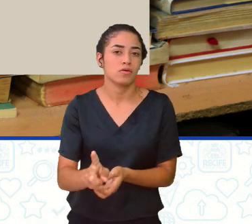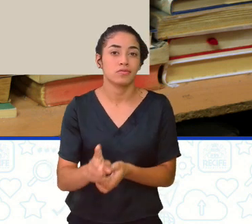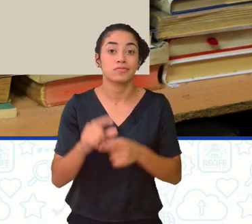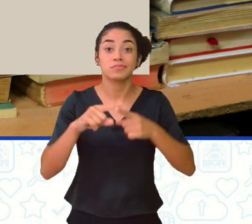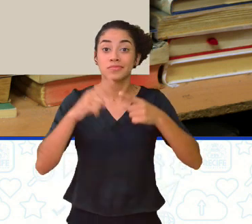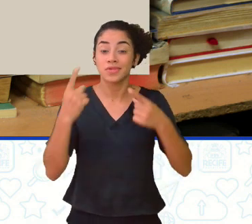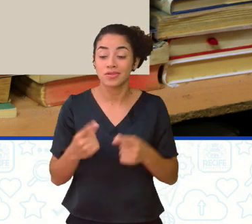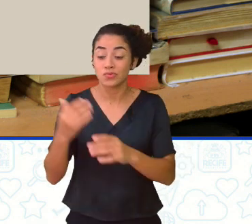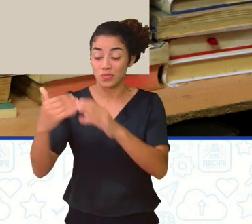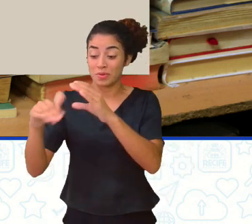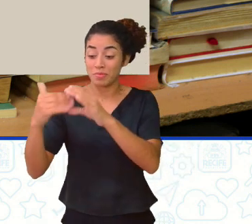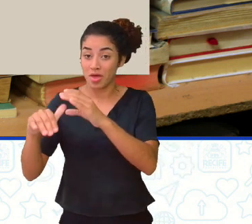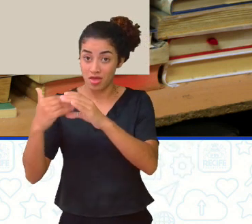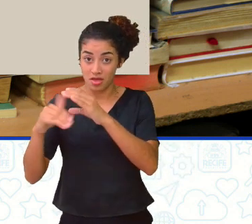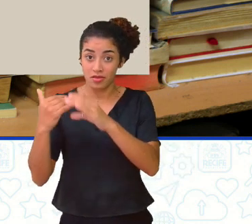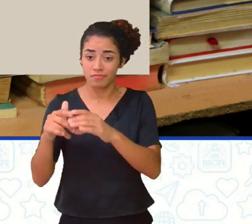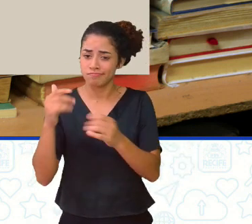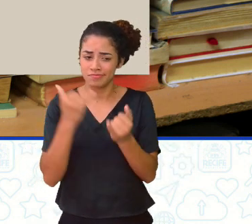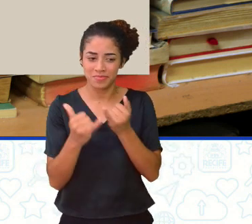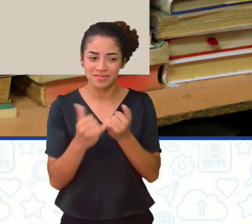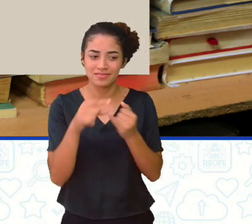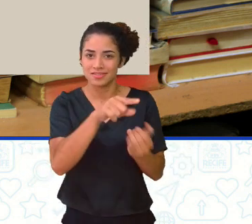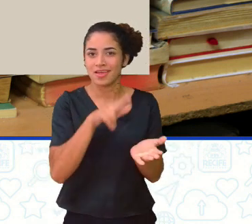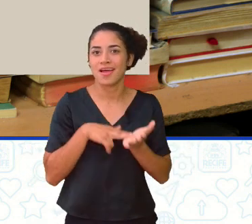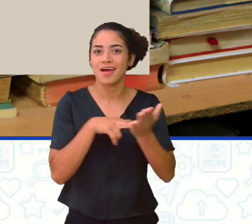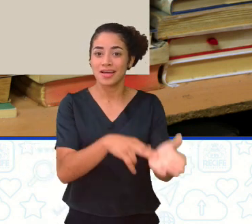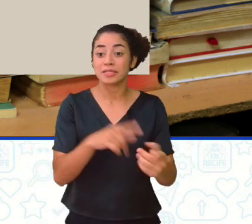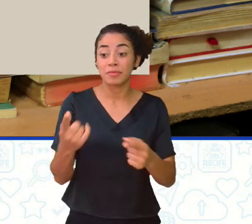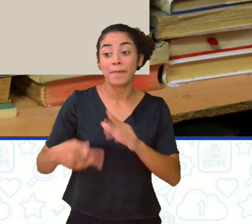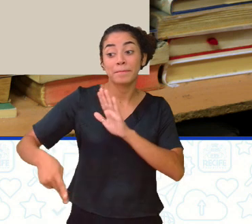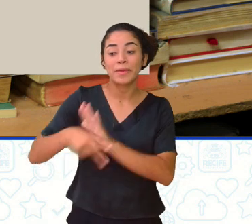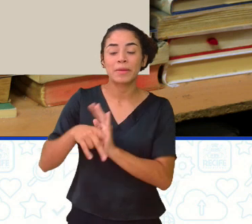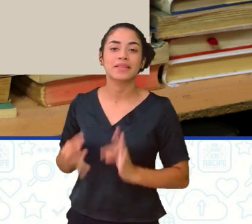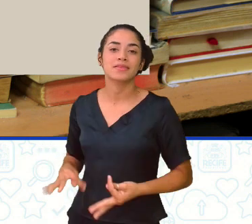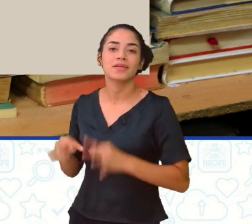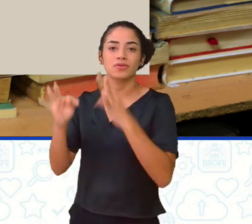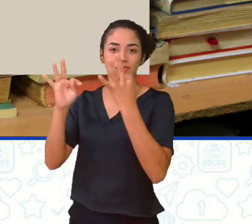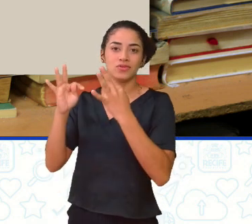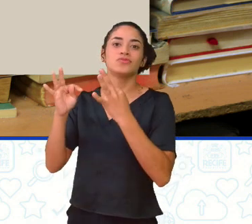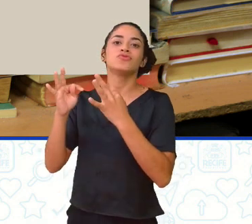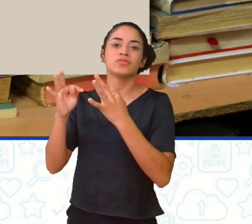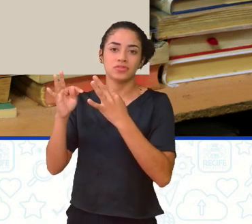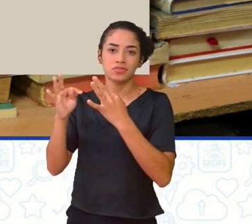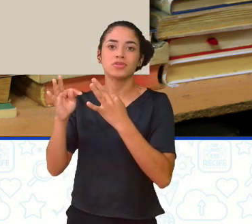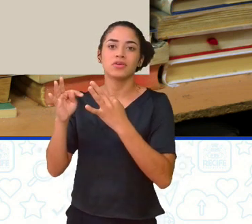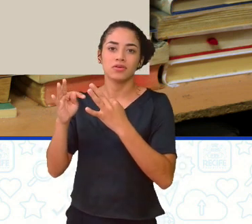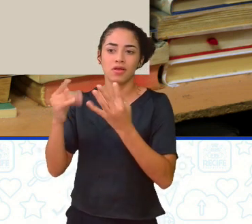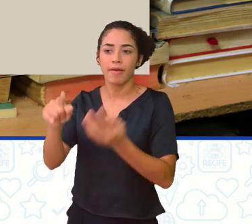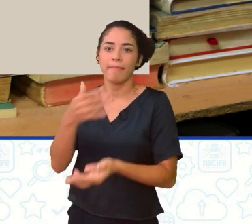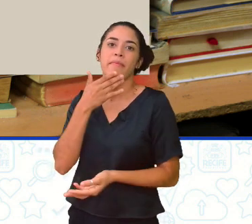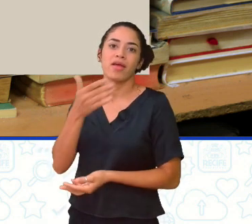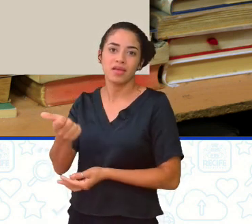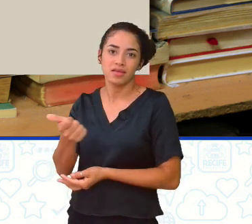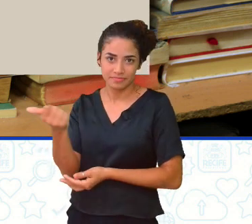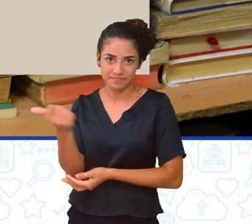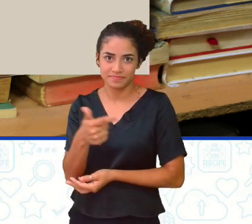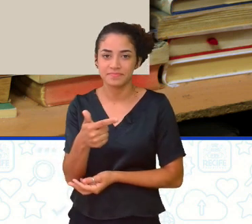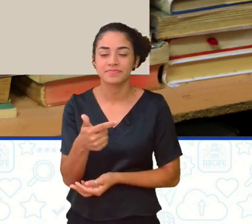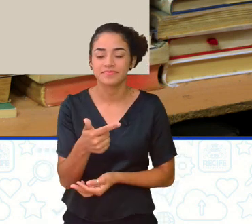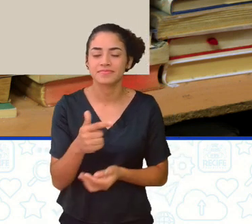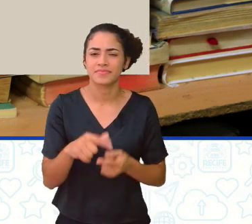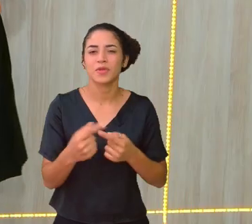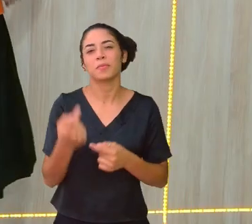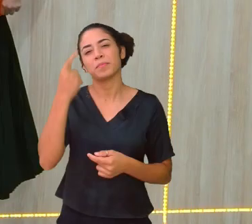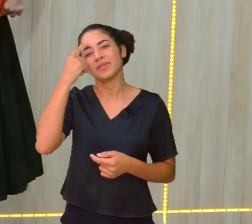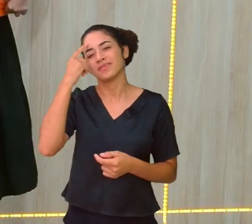a evolução tecnológica e oferecesse uma alternativa à carta. Sim, Né? foi isso que eu pensei. Eu pensei